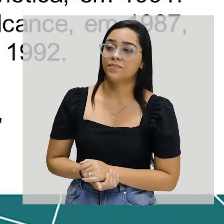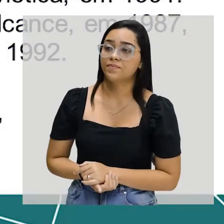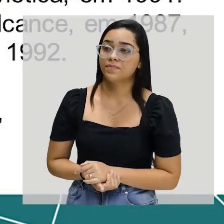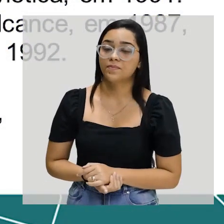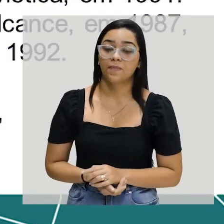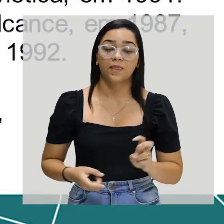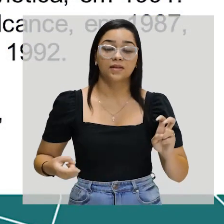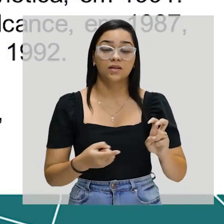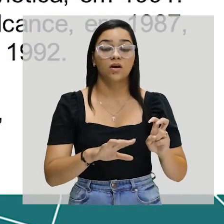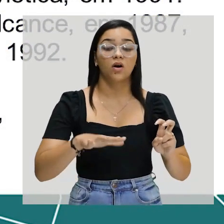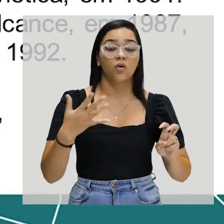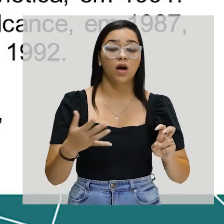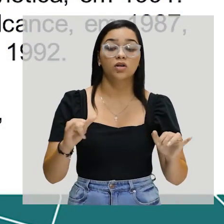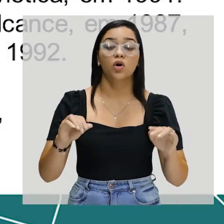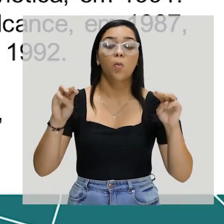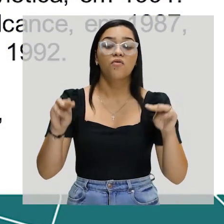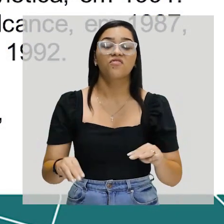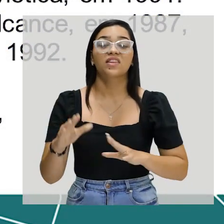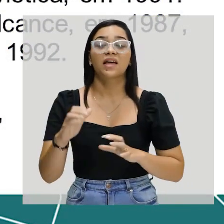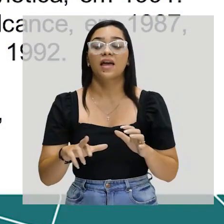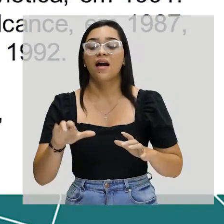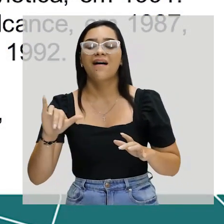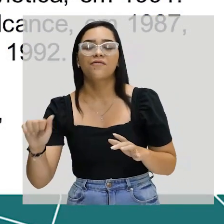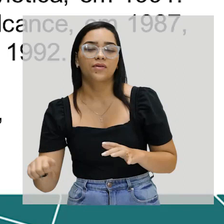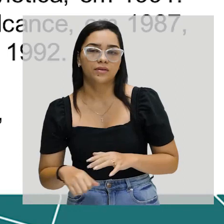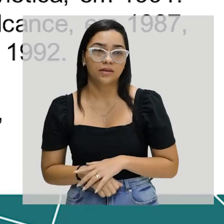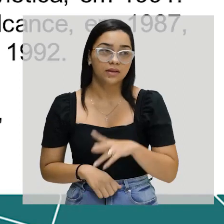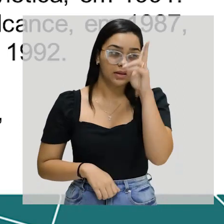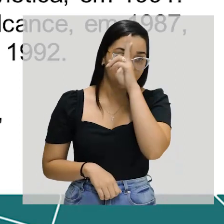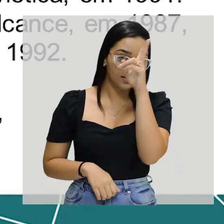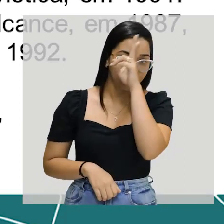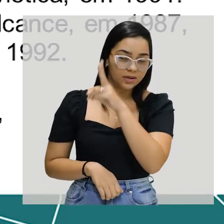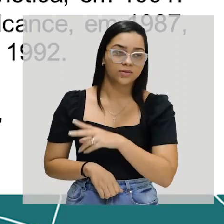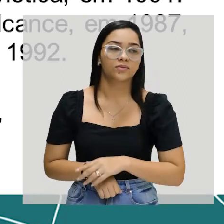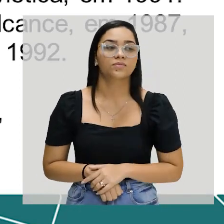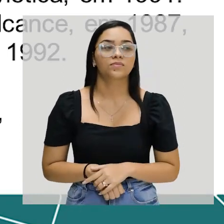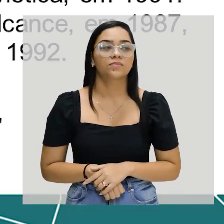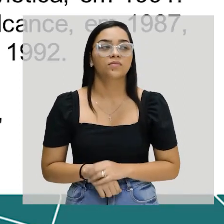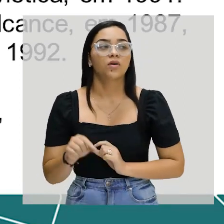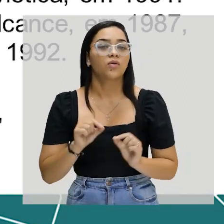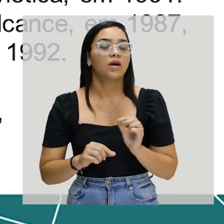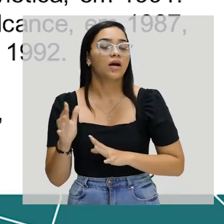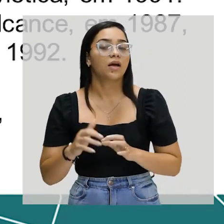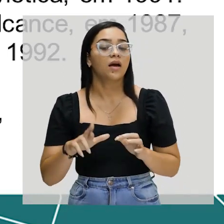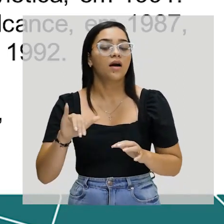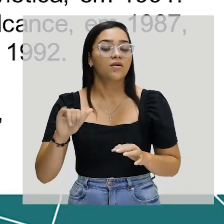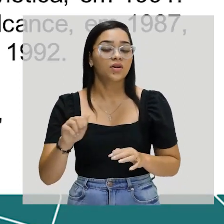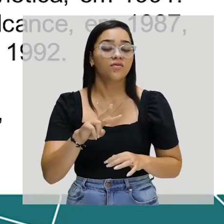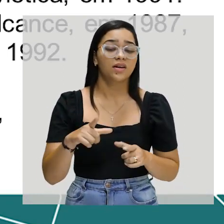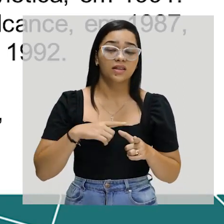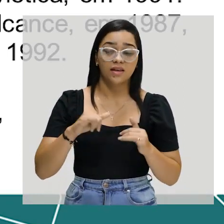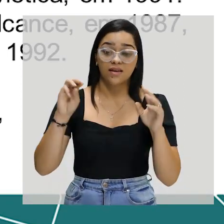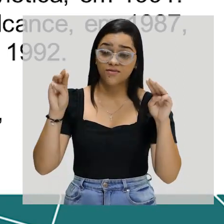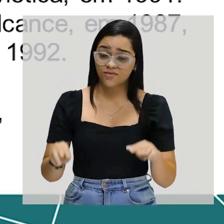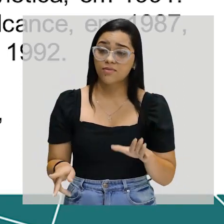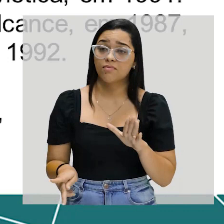quais fatos são considerados como fim da guerra fria Relembrando galera tá que a Guerra Fria ela vai ter o